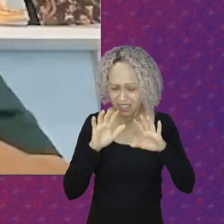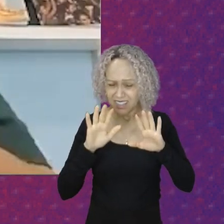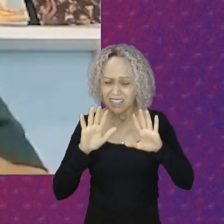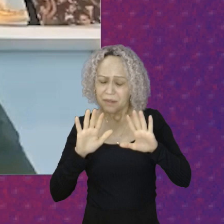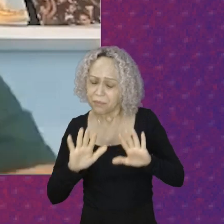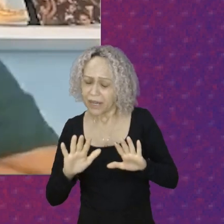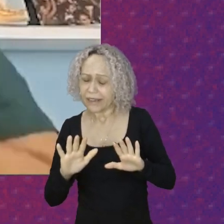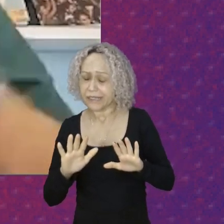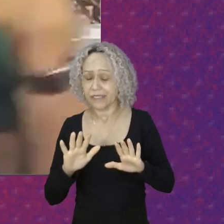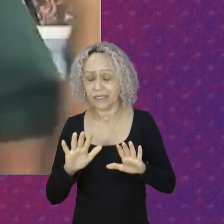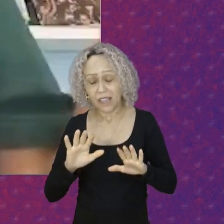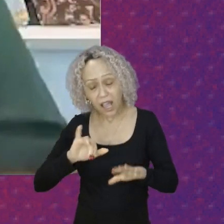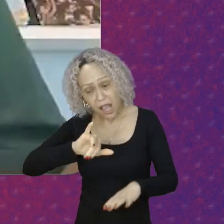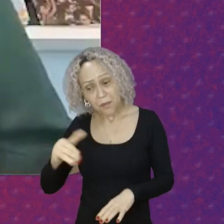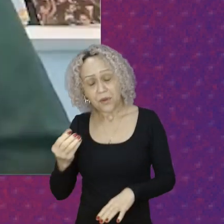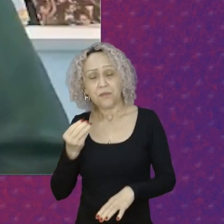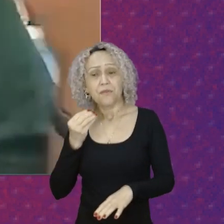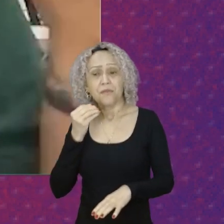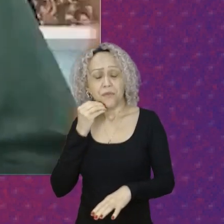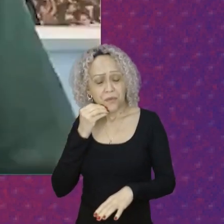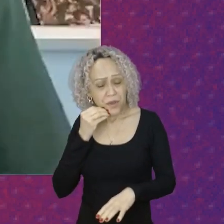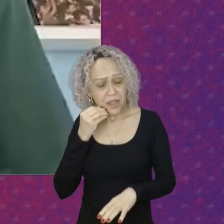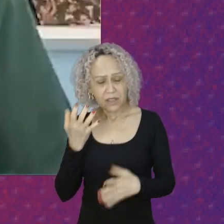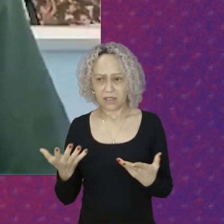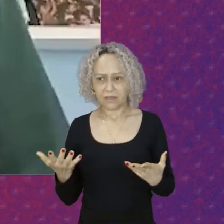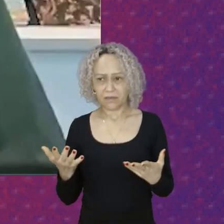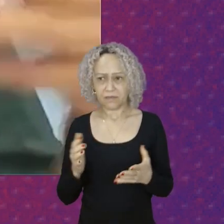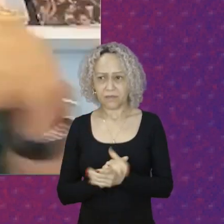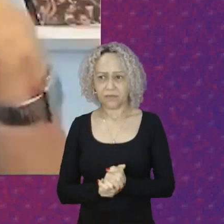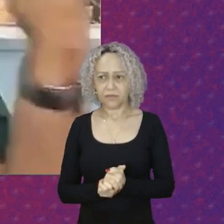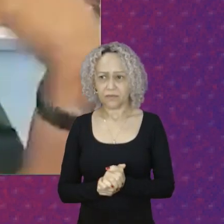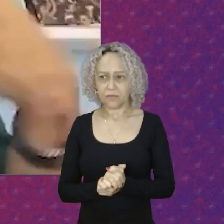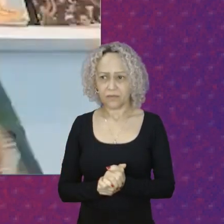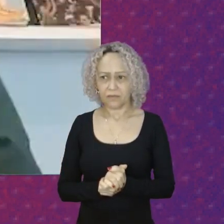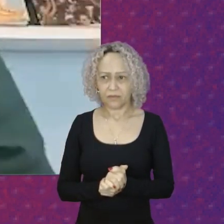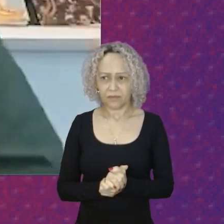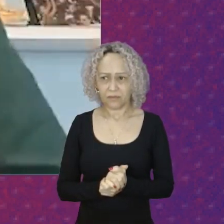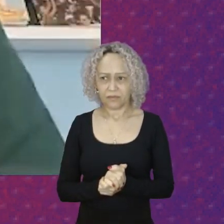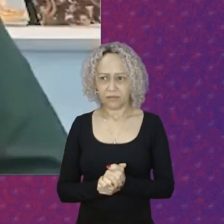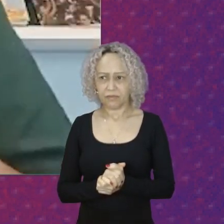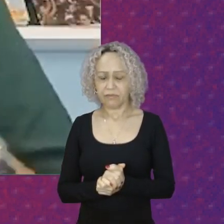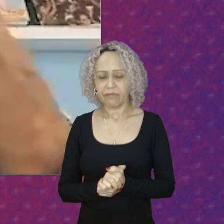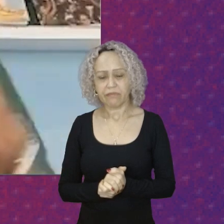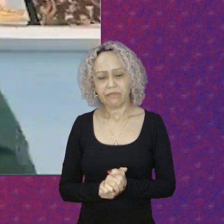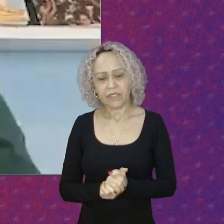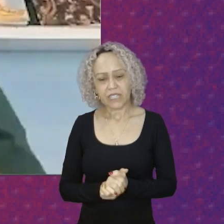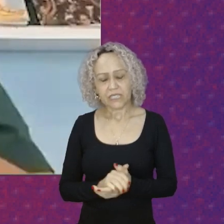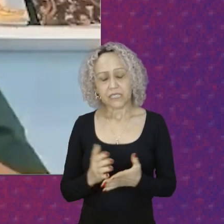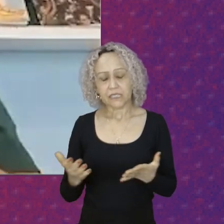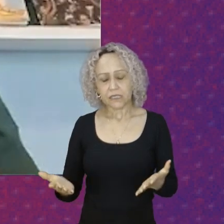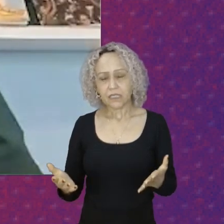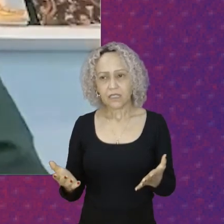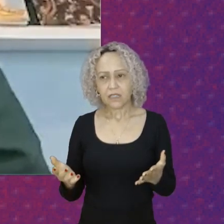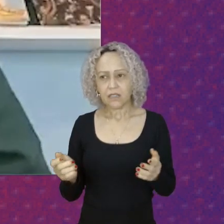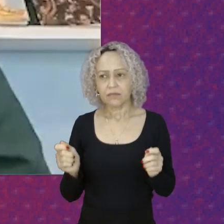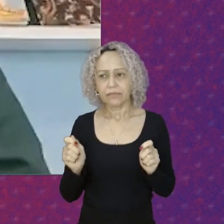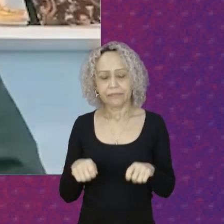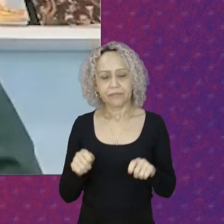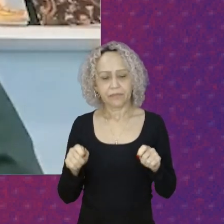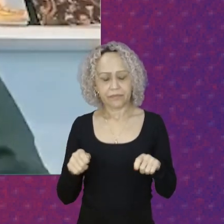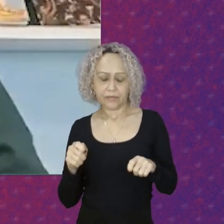para não ficar gordinho. Se quiser ficar gordinho também não tem problema, né? Porque os gordinhos também podem ser felizes, desde que